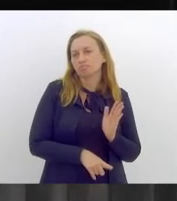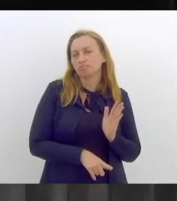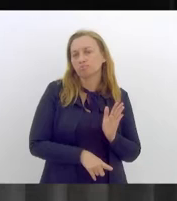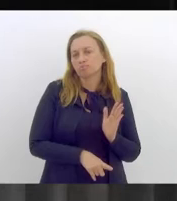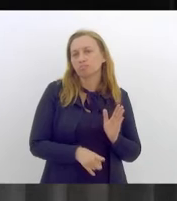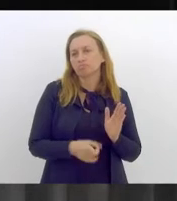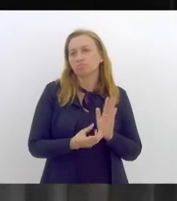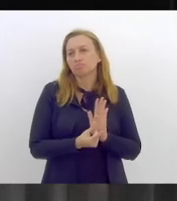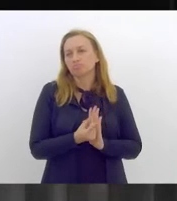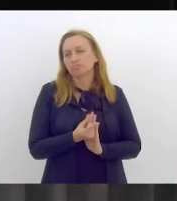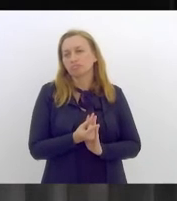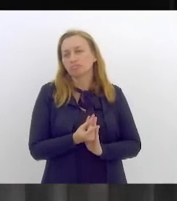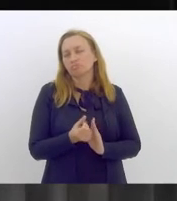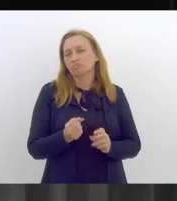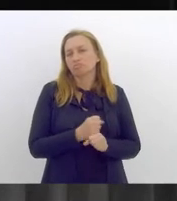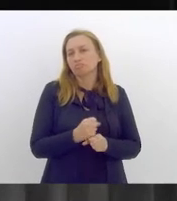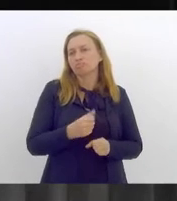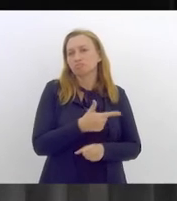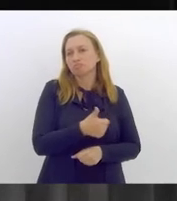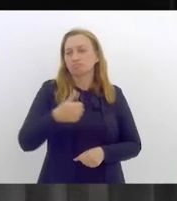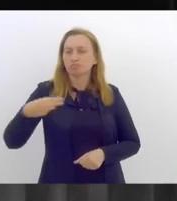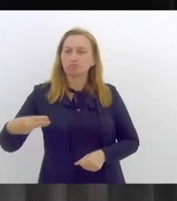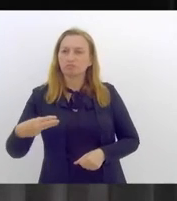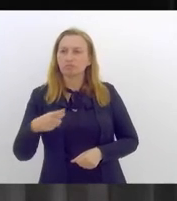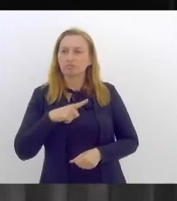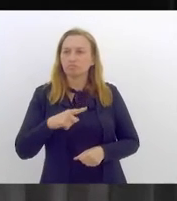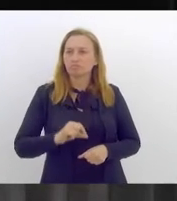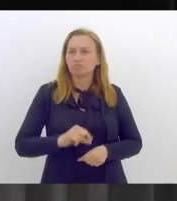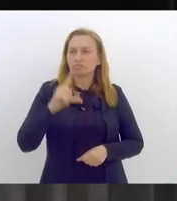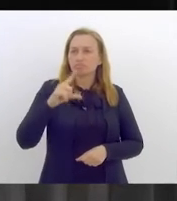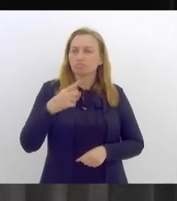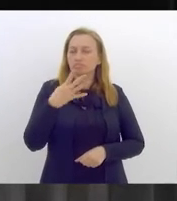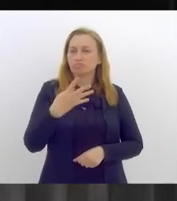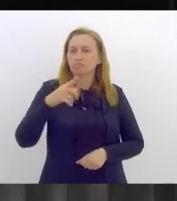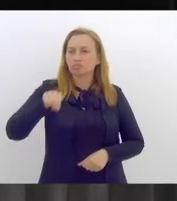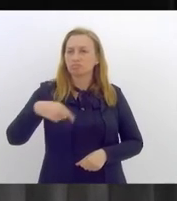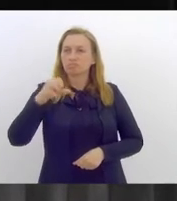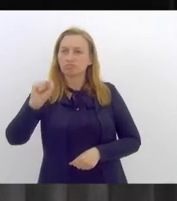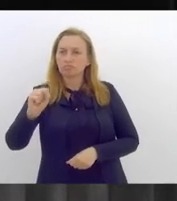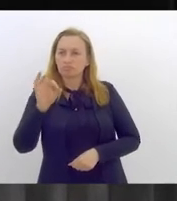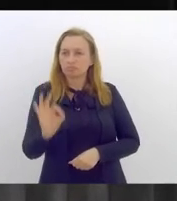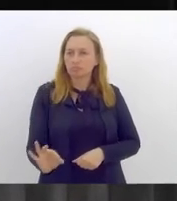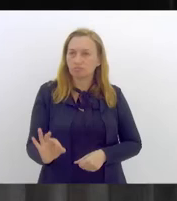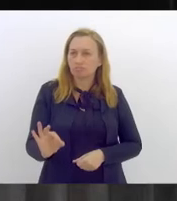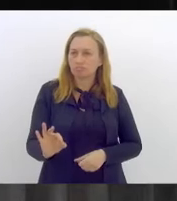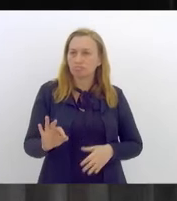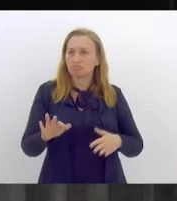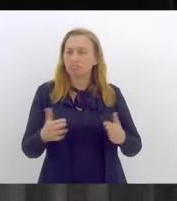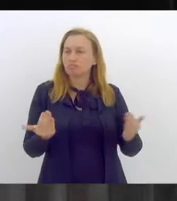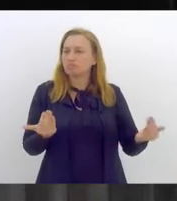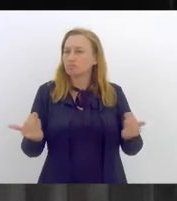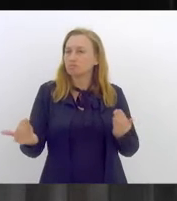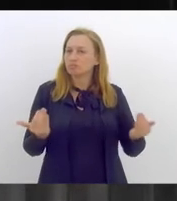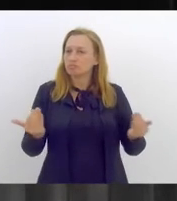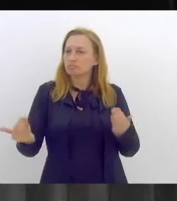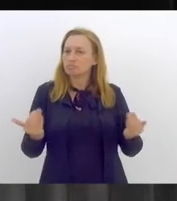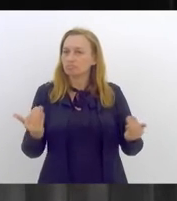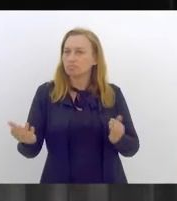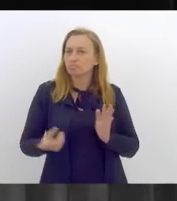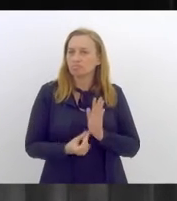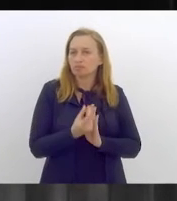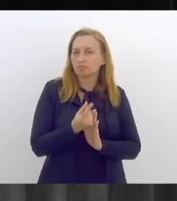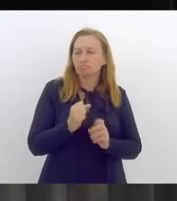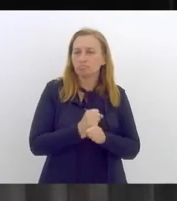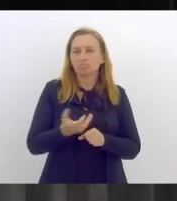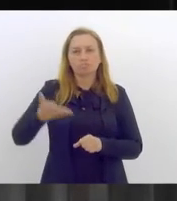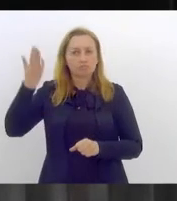no orçamento, o ano de 2023 teria um aumento de 4,8%, quando comparado ao orçamento do